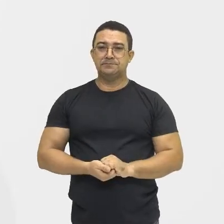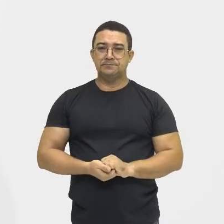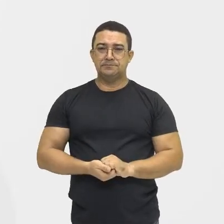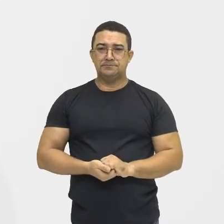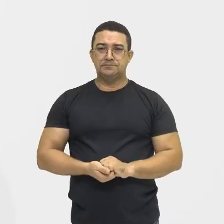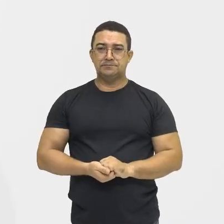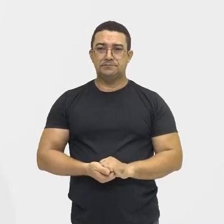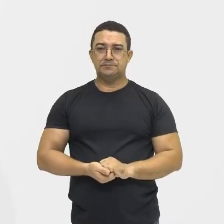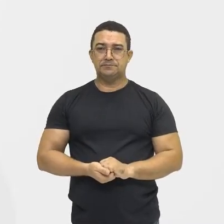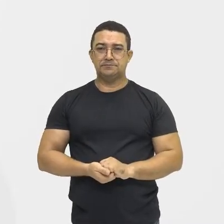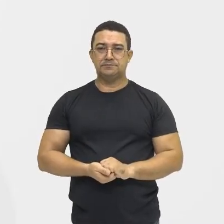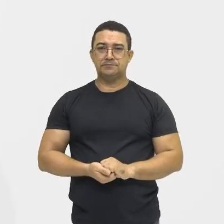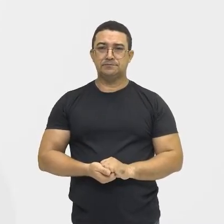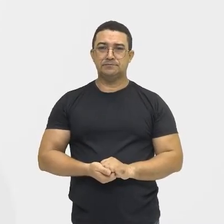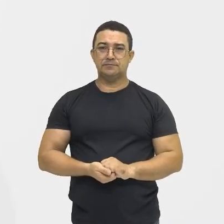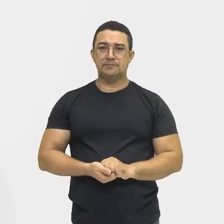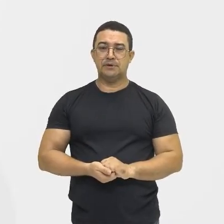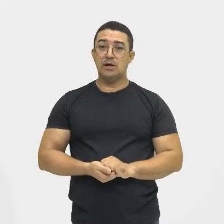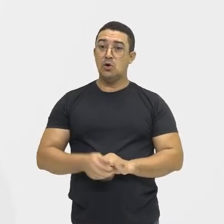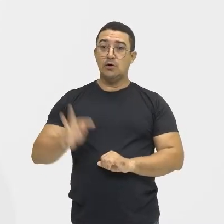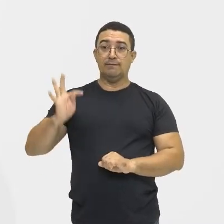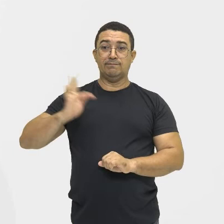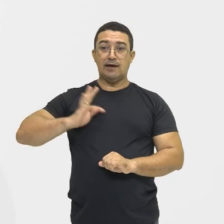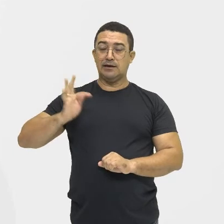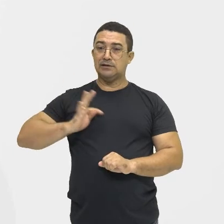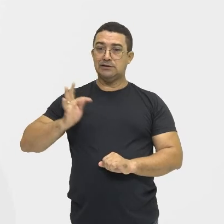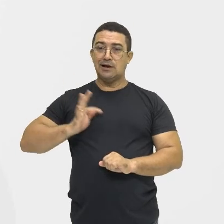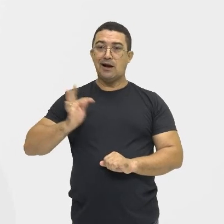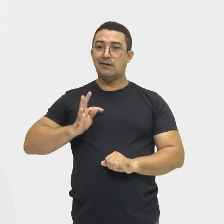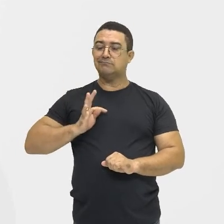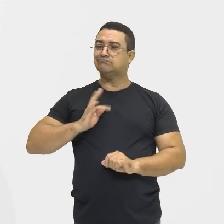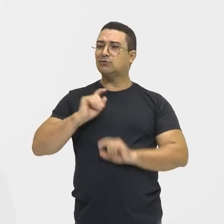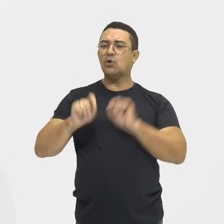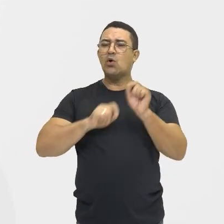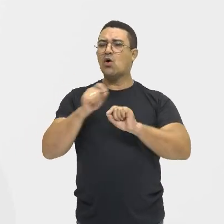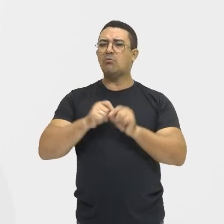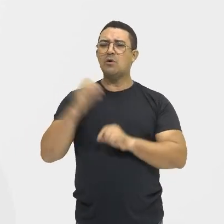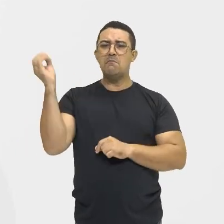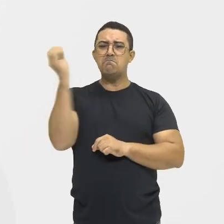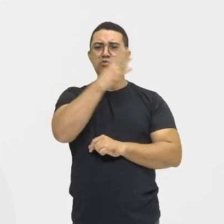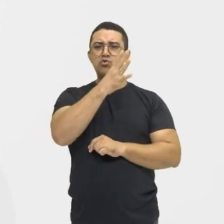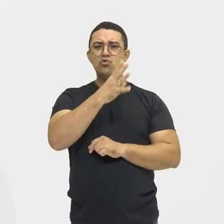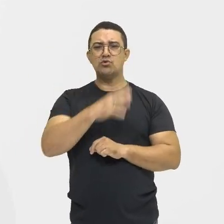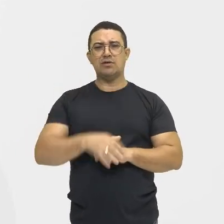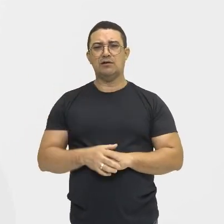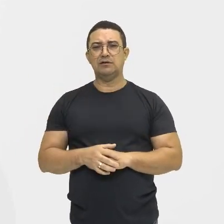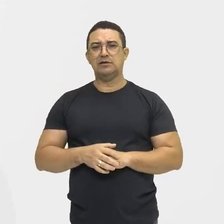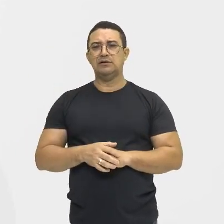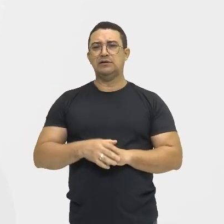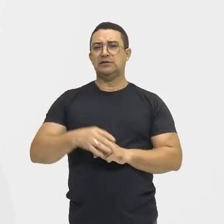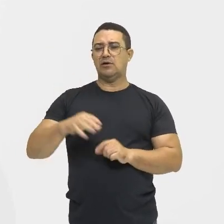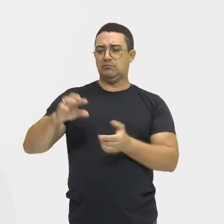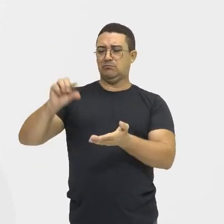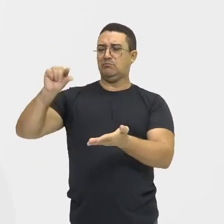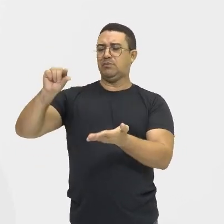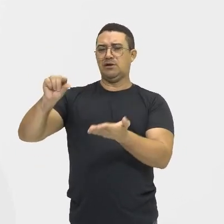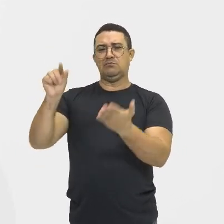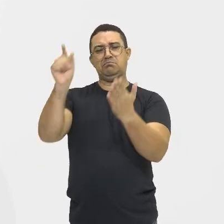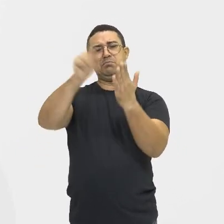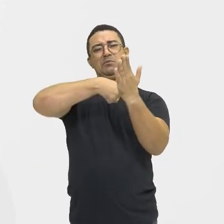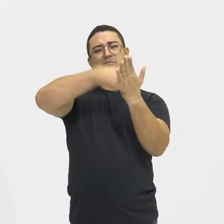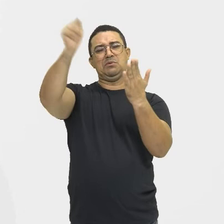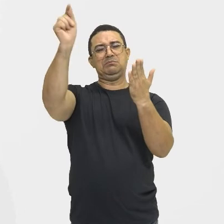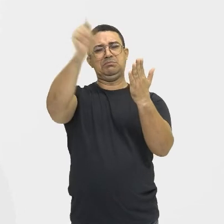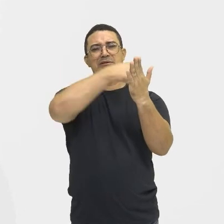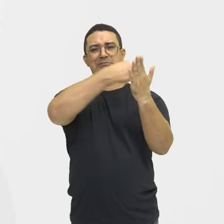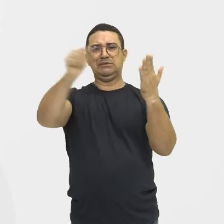pintura. Técnica violenta, o pincel ou espátula, vai e vem, fazendo e refazendo empastamento